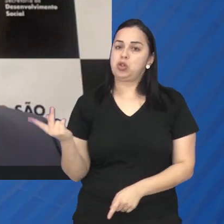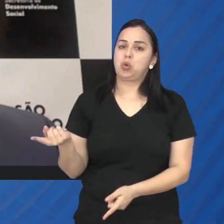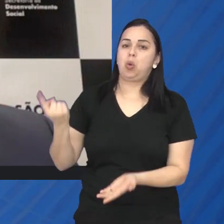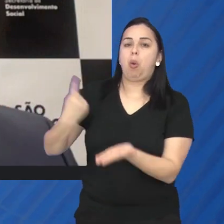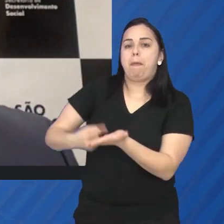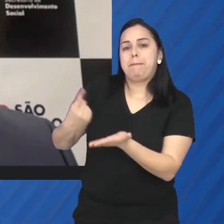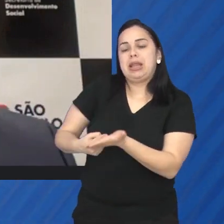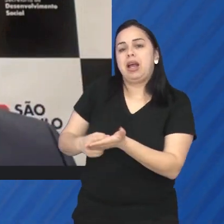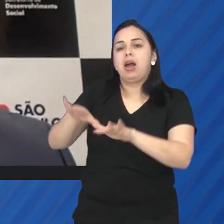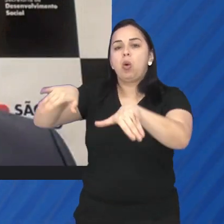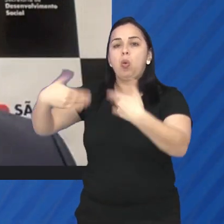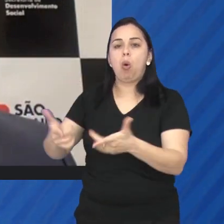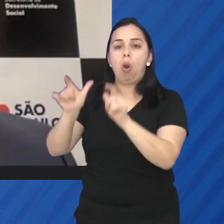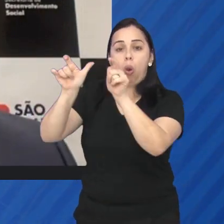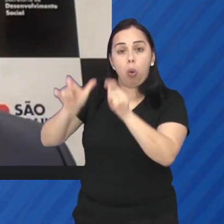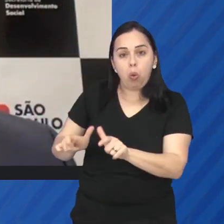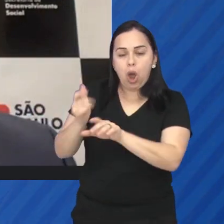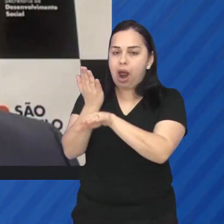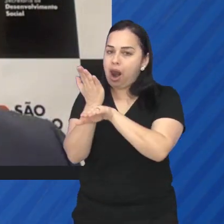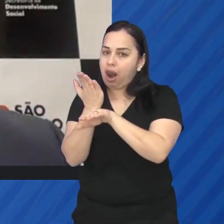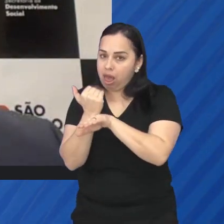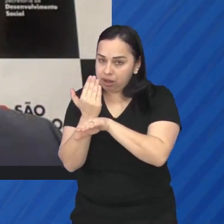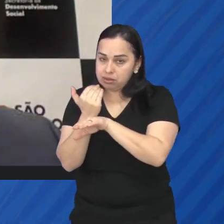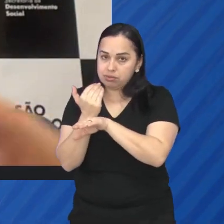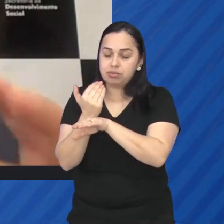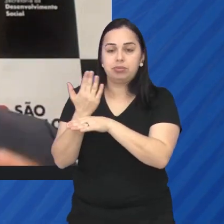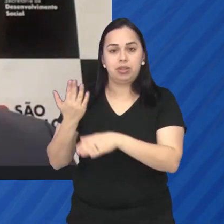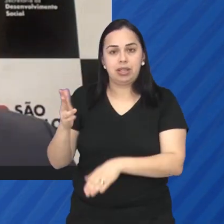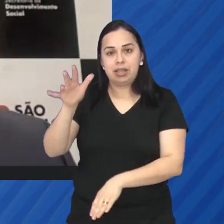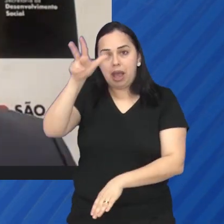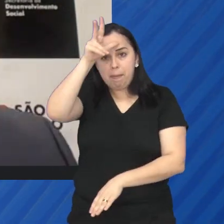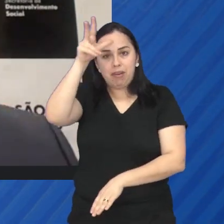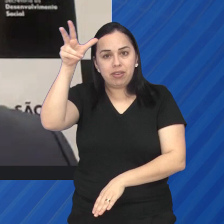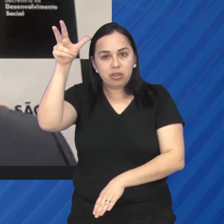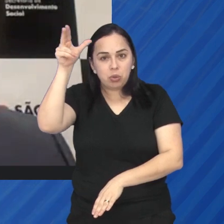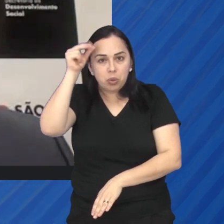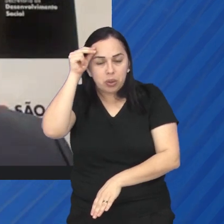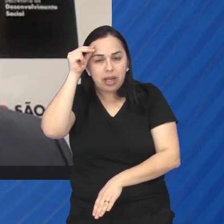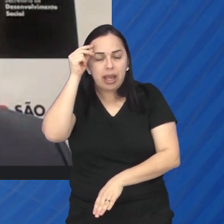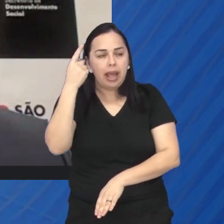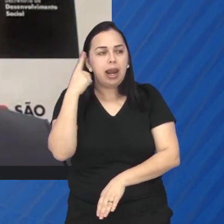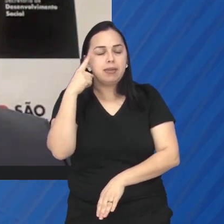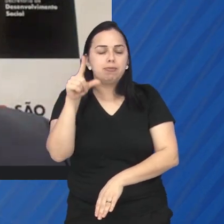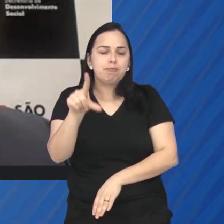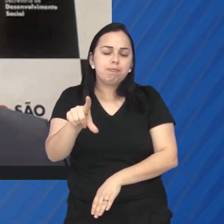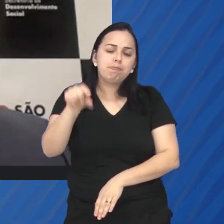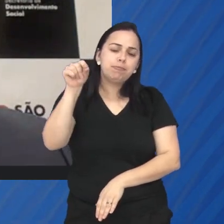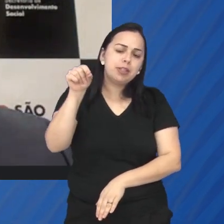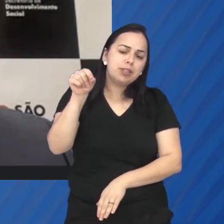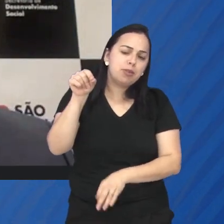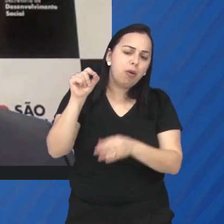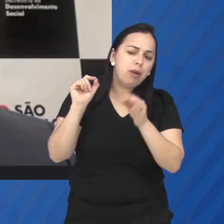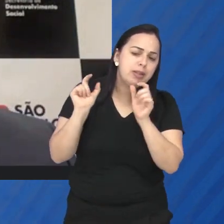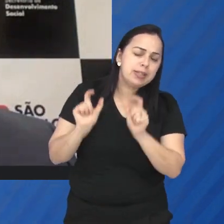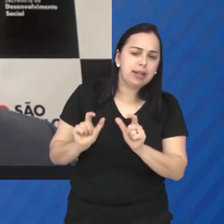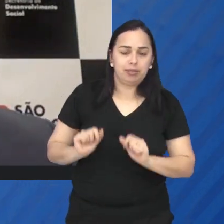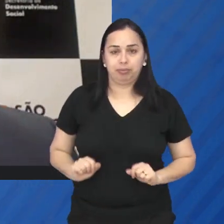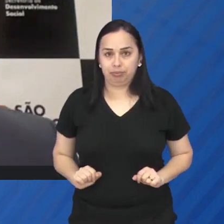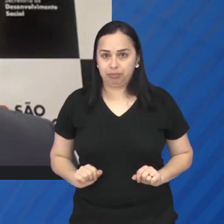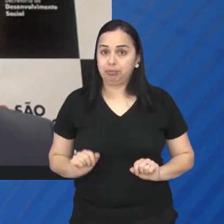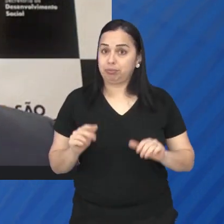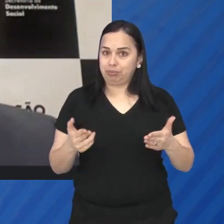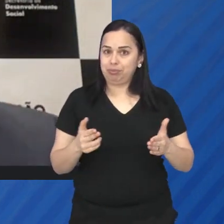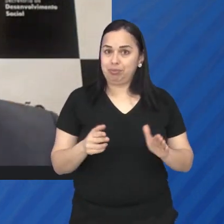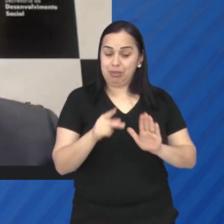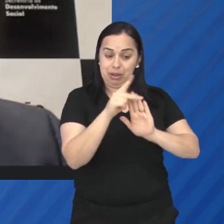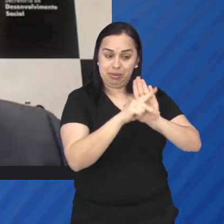levantamento do nível de vulnerabilidade daquele local e aí a Prefeitura entra com o ponto específico